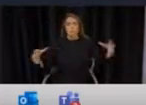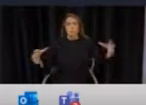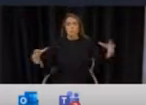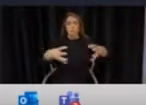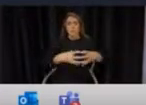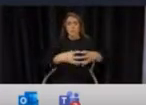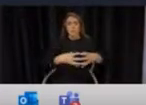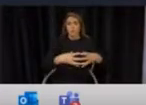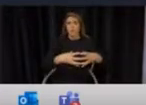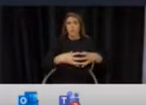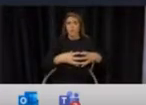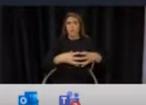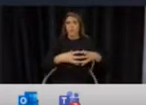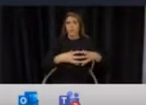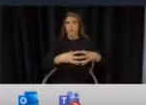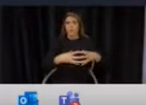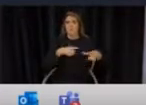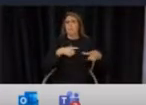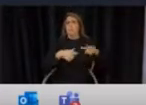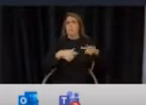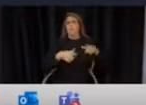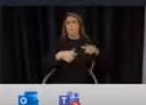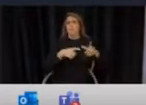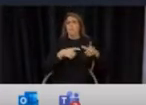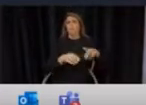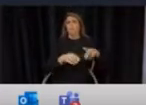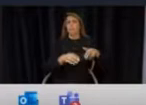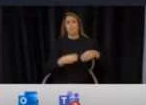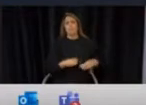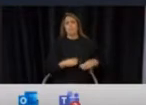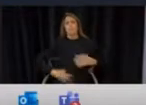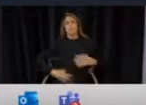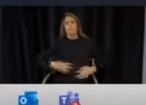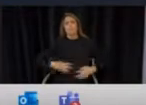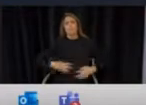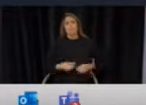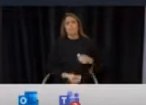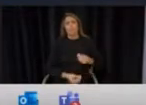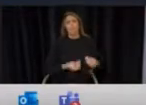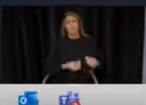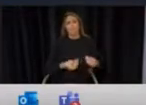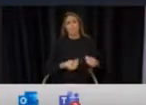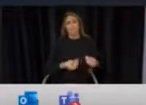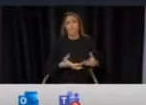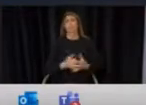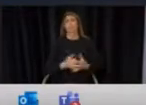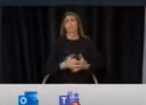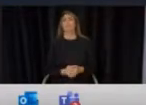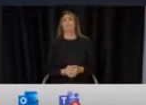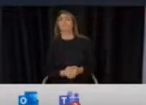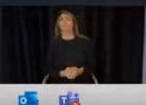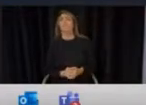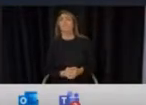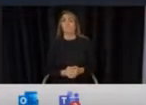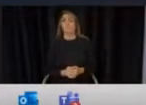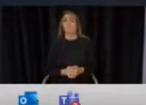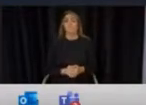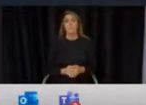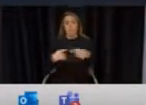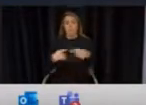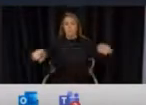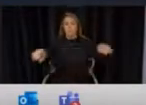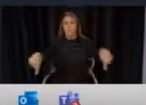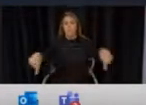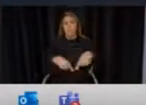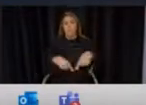captação dos órgãos, obrigatoriamente ter que ser realizada em um centro cirúrgico, tá? E aí, fazendo a cirurgia de captação